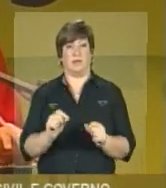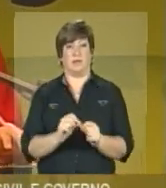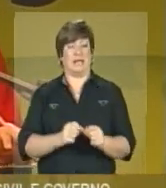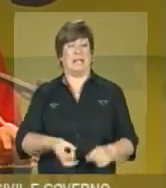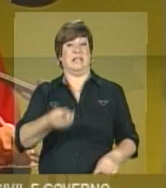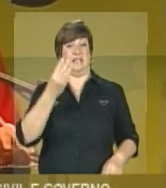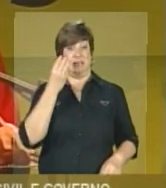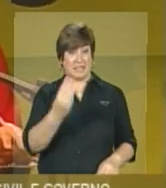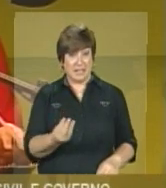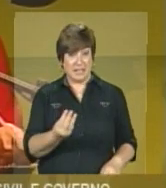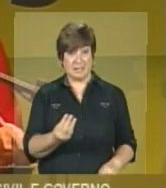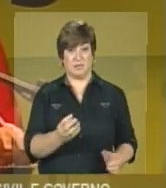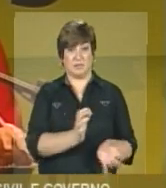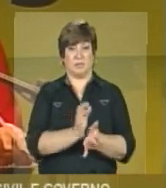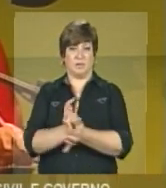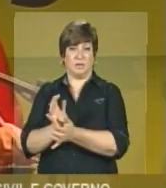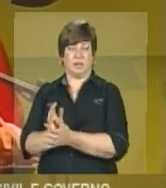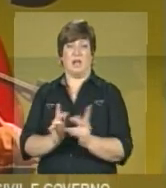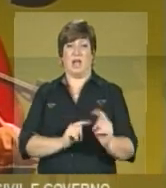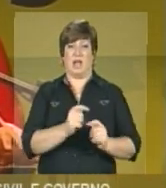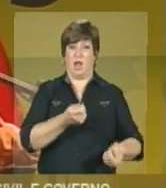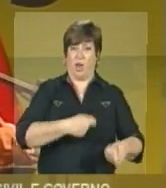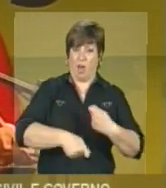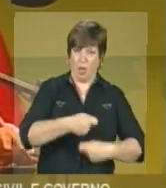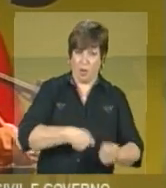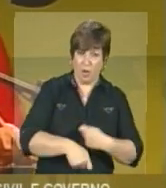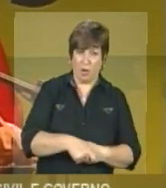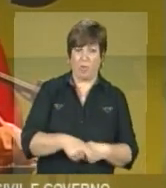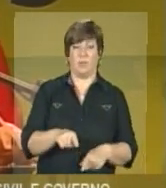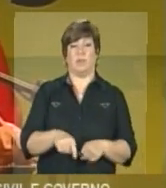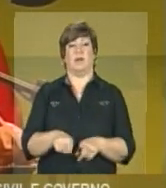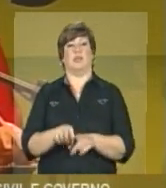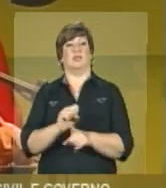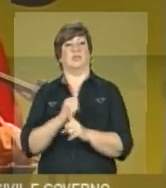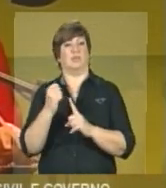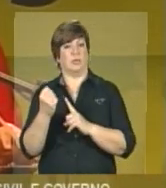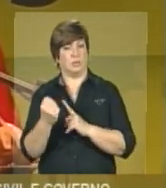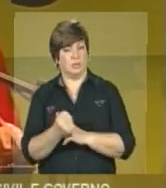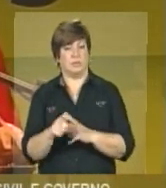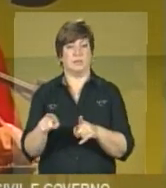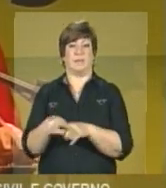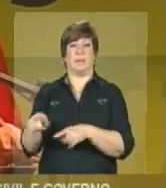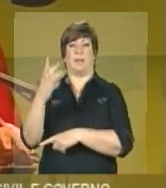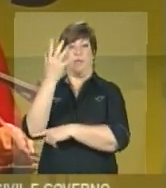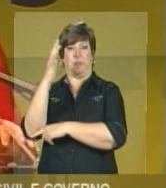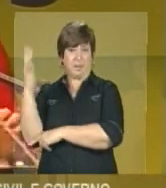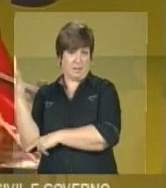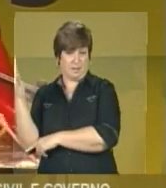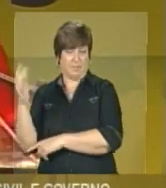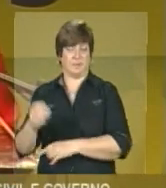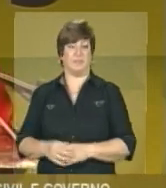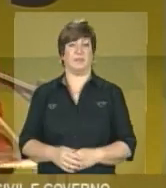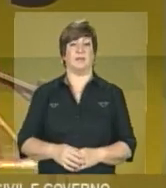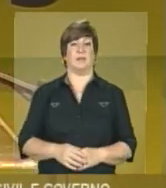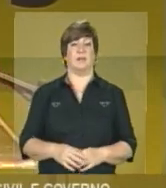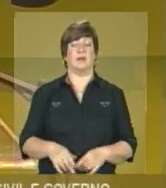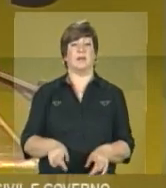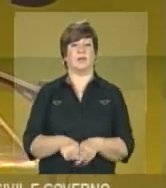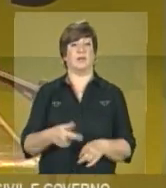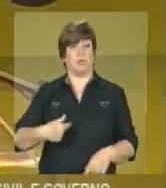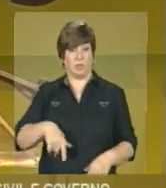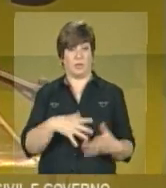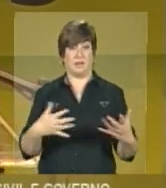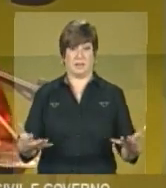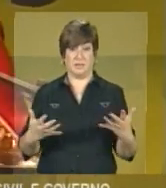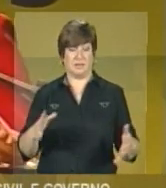três dimensões: a econômica, a social e a ambiental. Queremos que